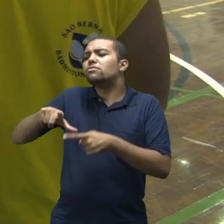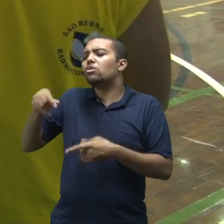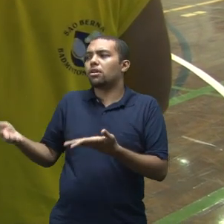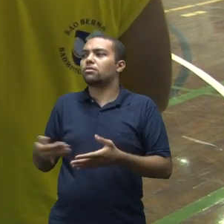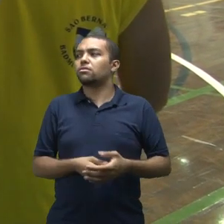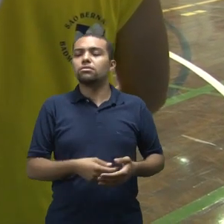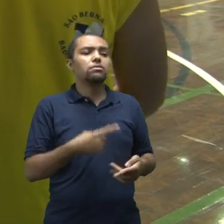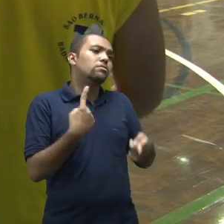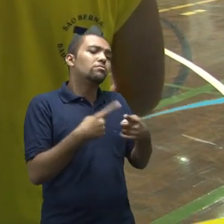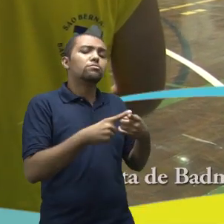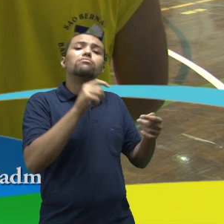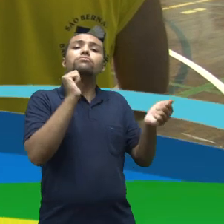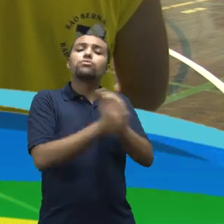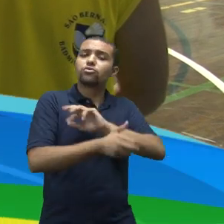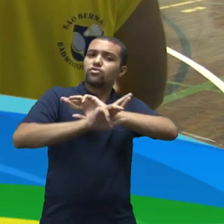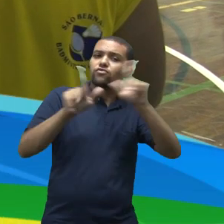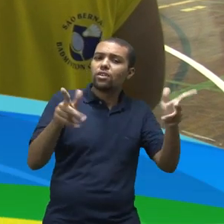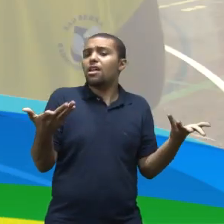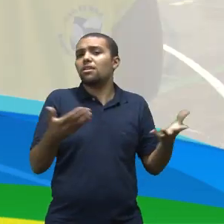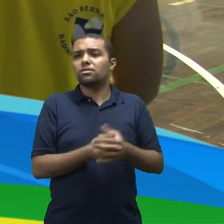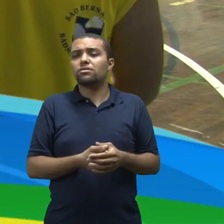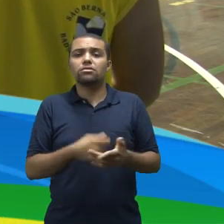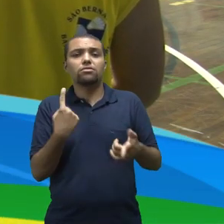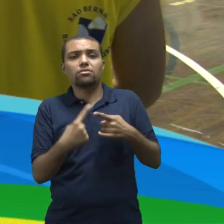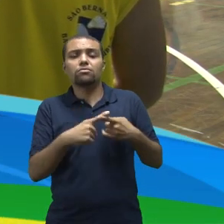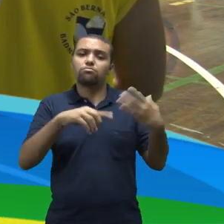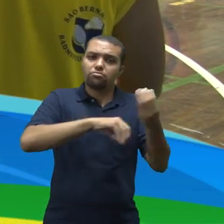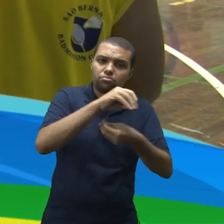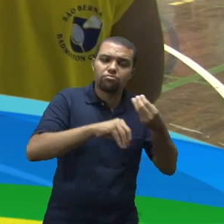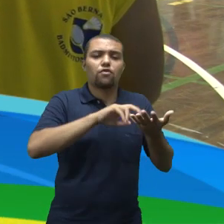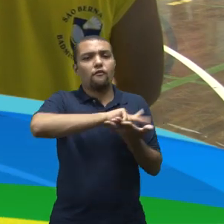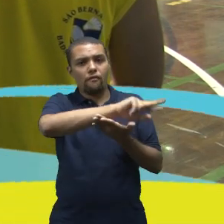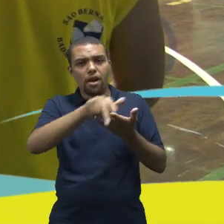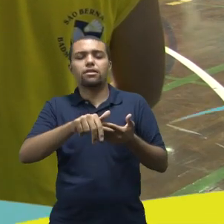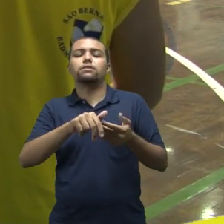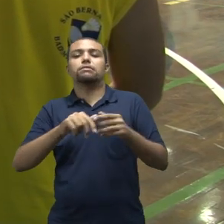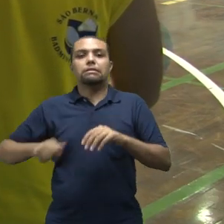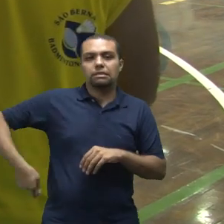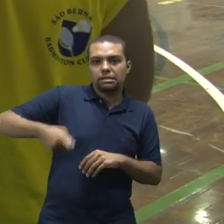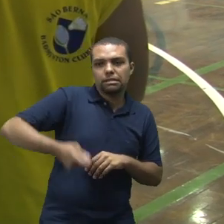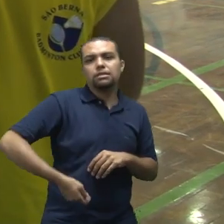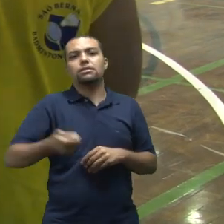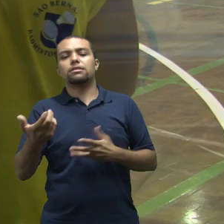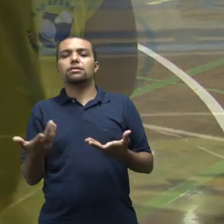badminton, hein, Gabriel? Ah, porque é um esporte diferente. É porque é a mistura de vários esportes,